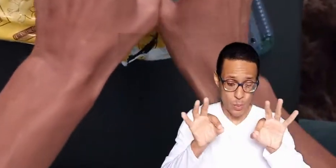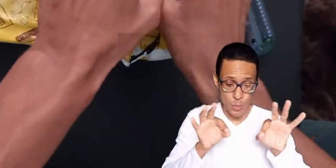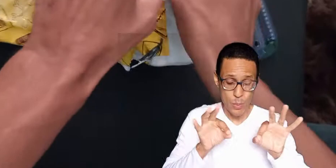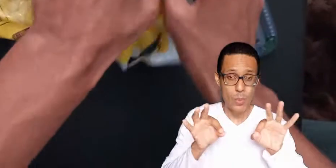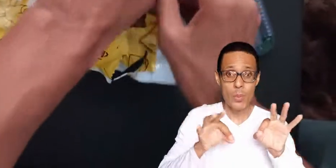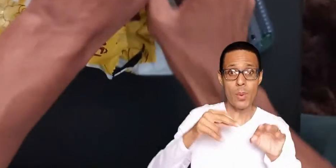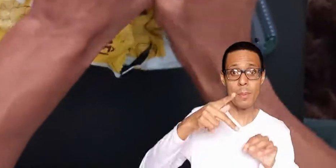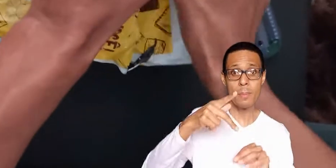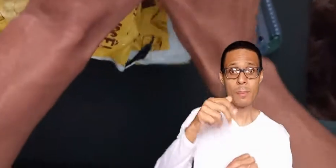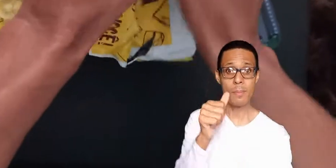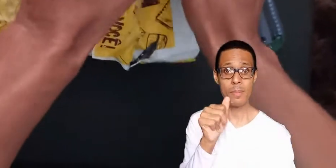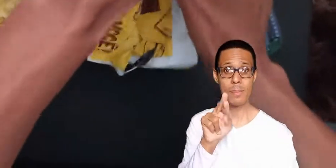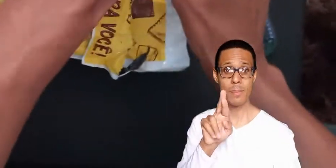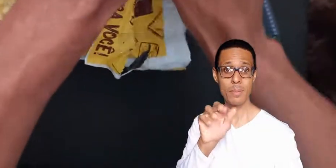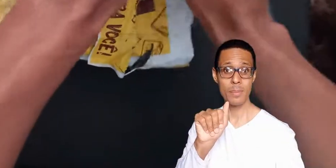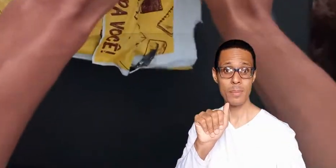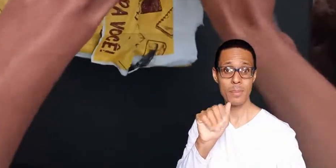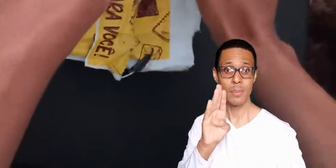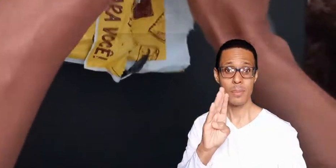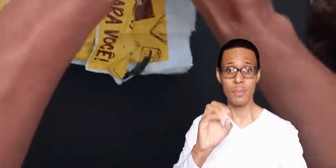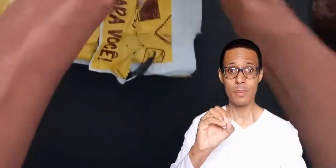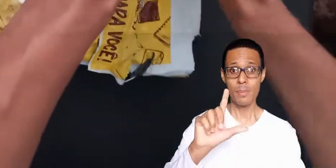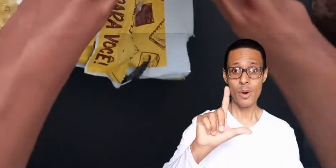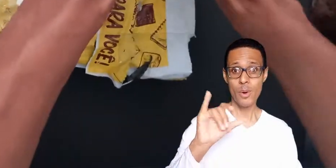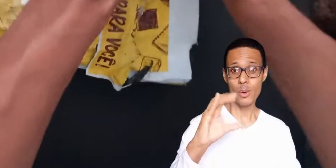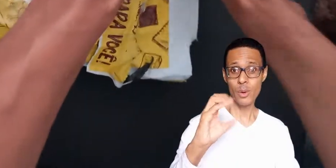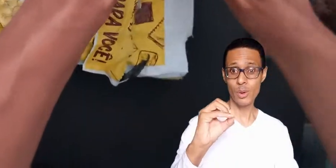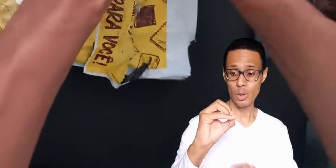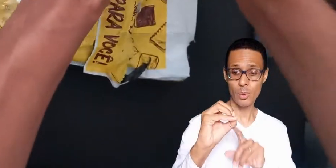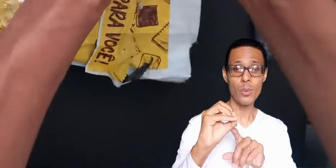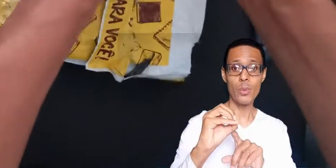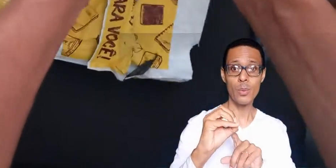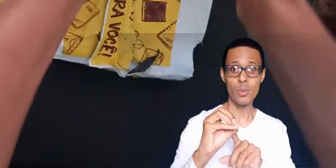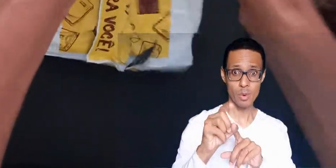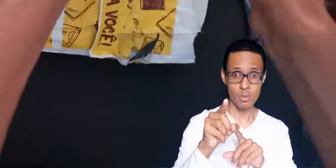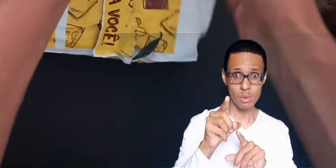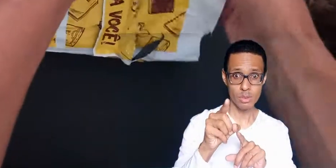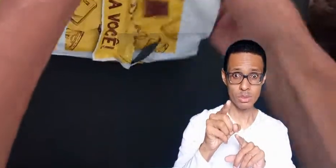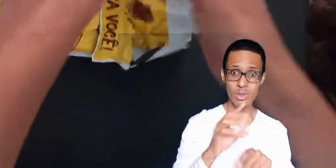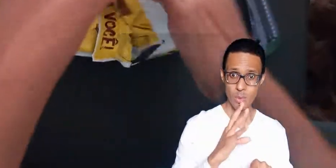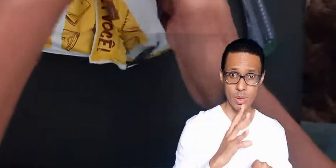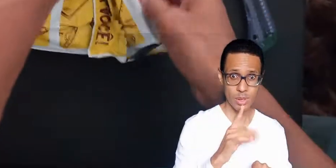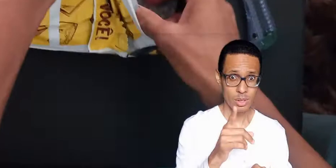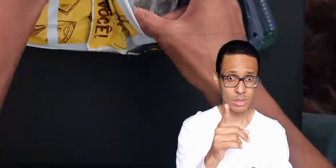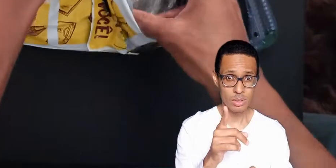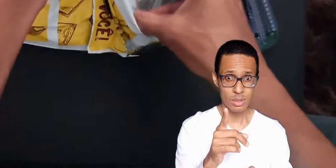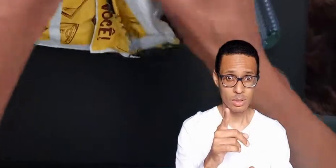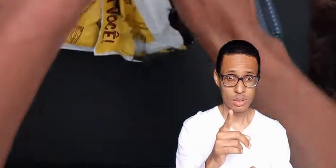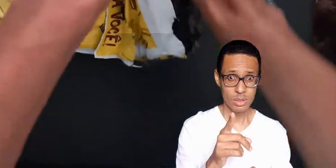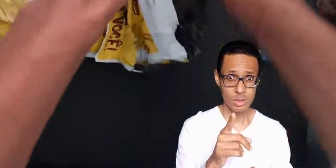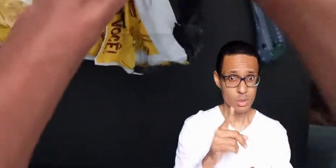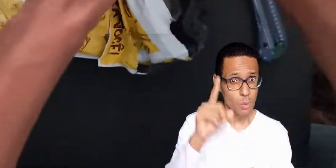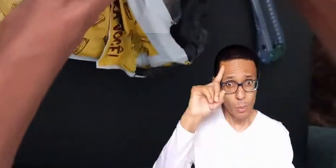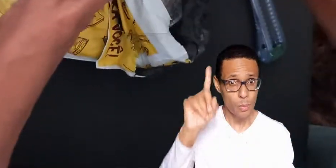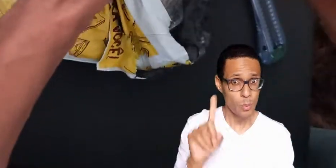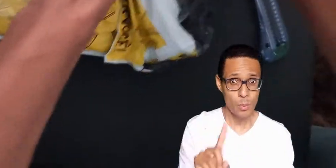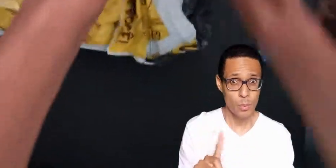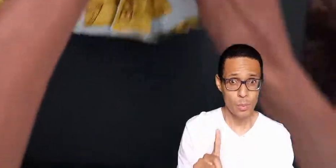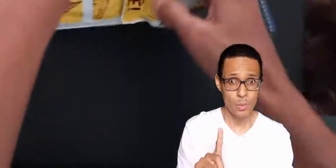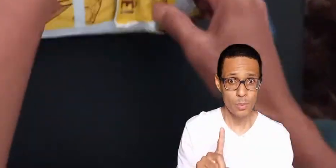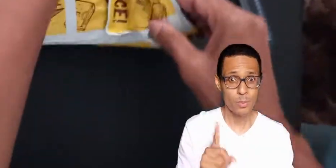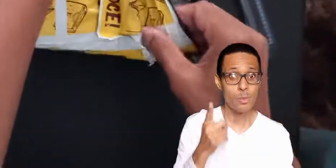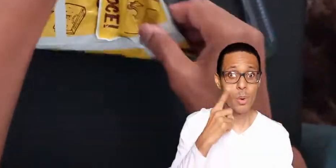Parabólicos. Enquanto eu vou abrindo aqui, vai pensando aí você também, seja um parabólico.